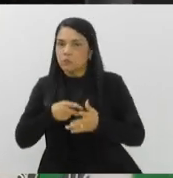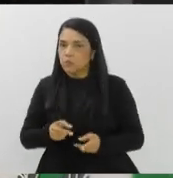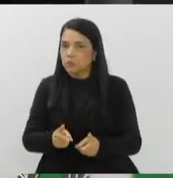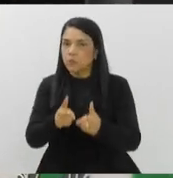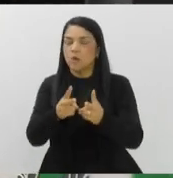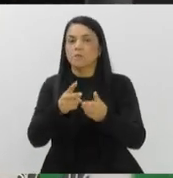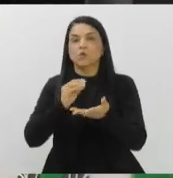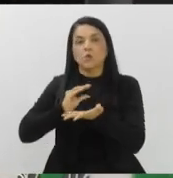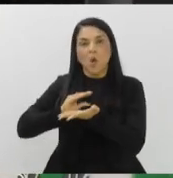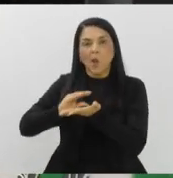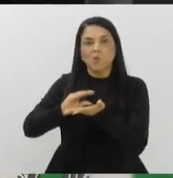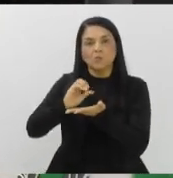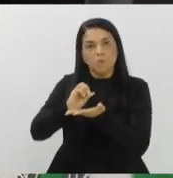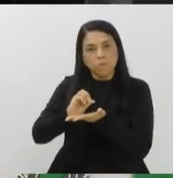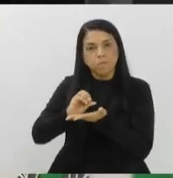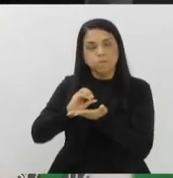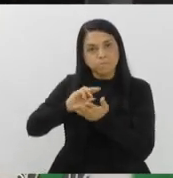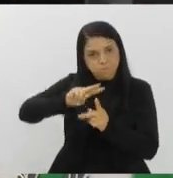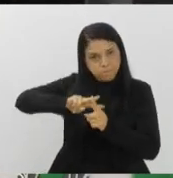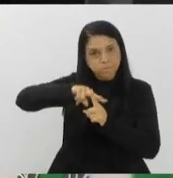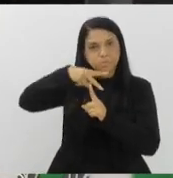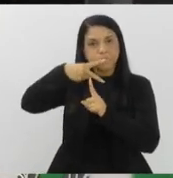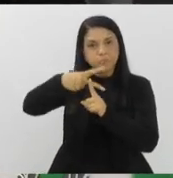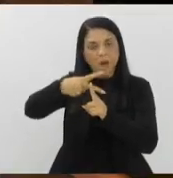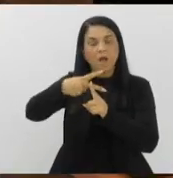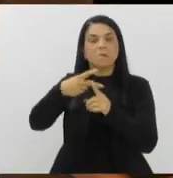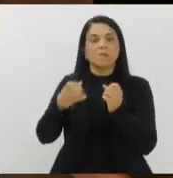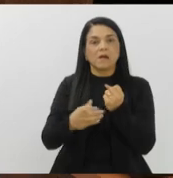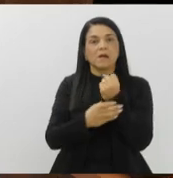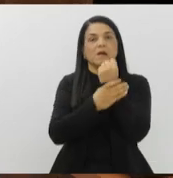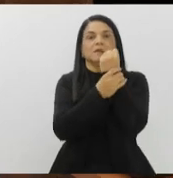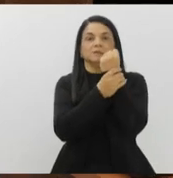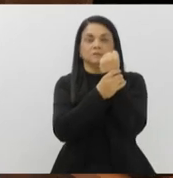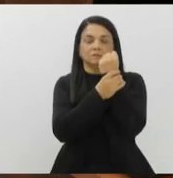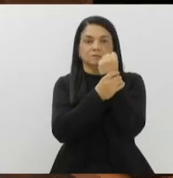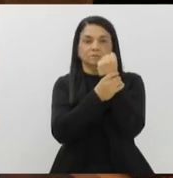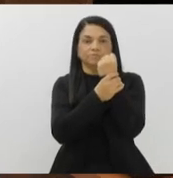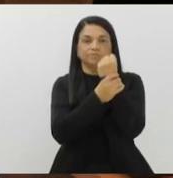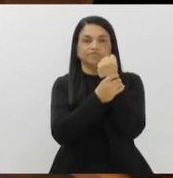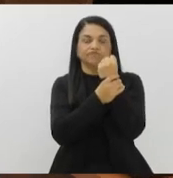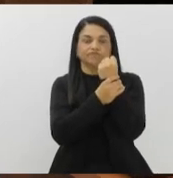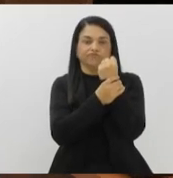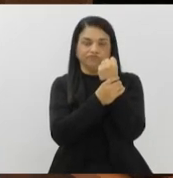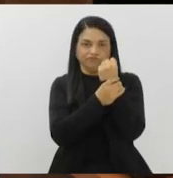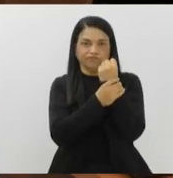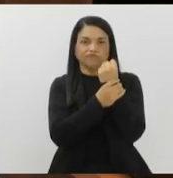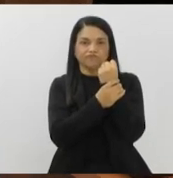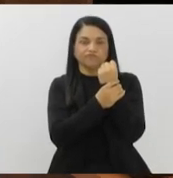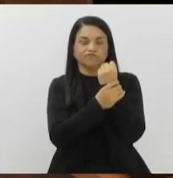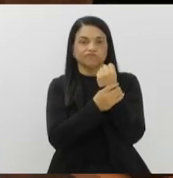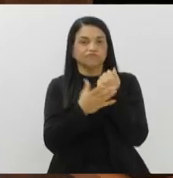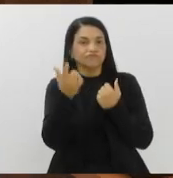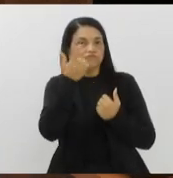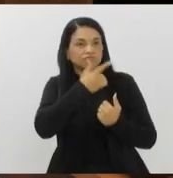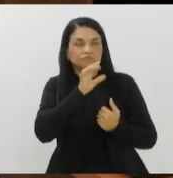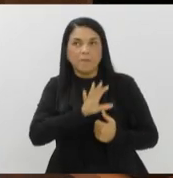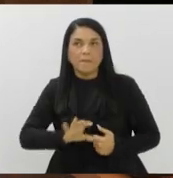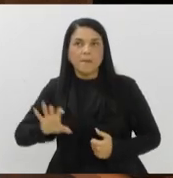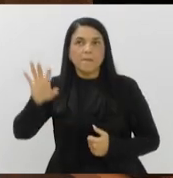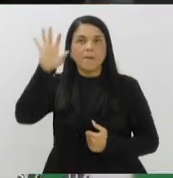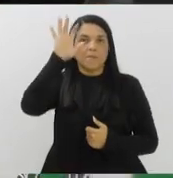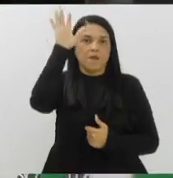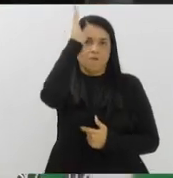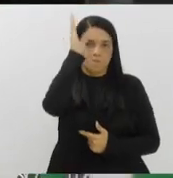recurso aumente, para que a gente garanta que esse recurso chegue na ponta, chegue em quem está fazendo